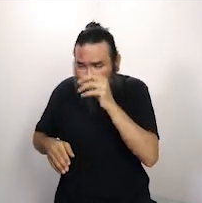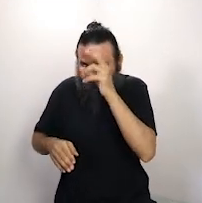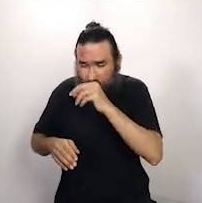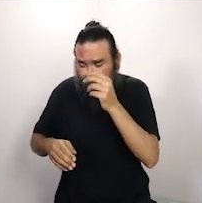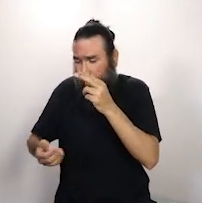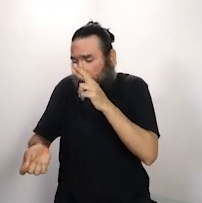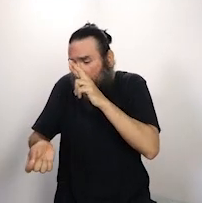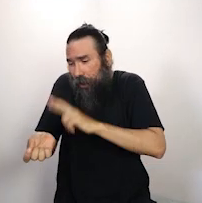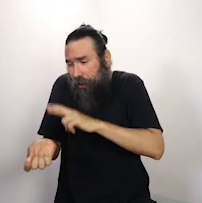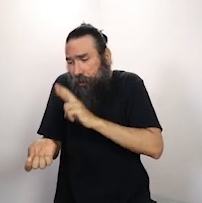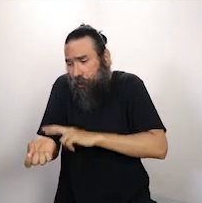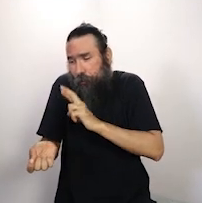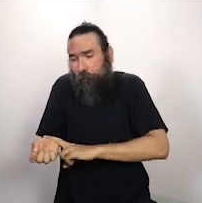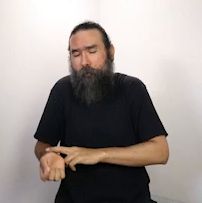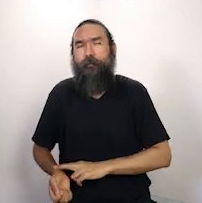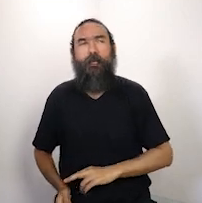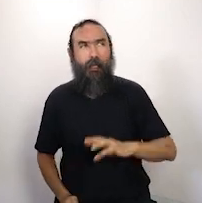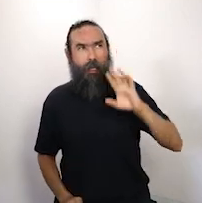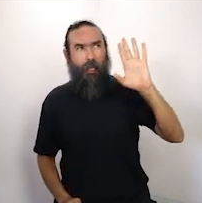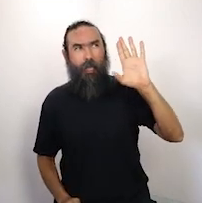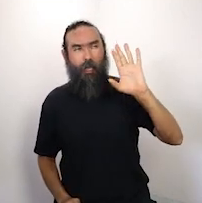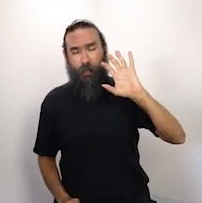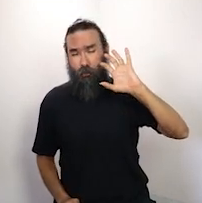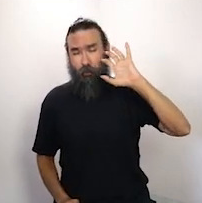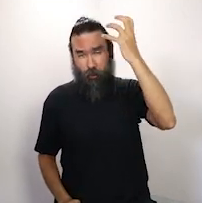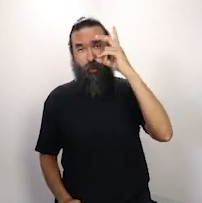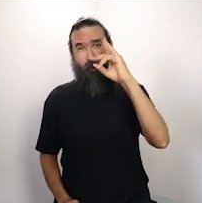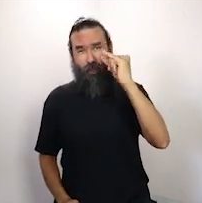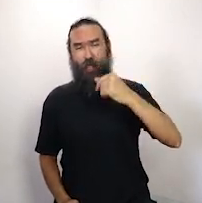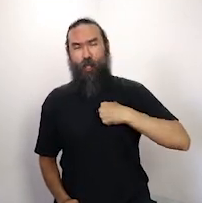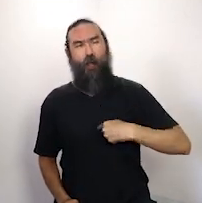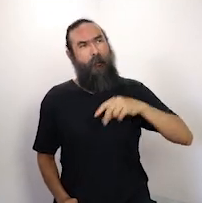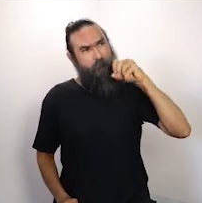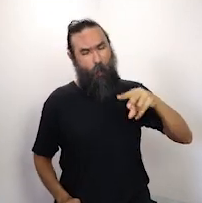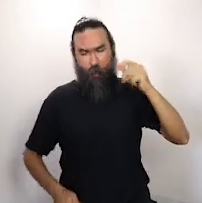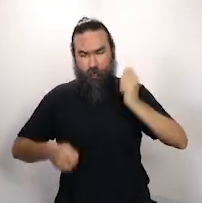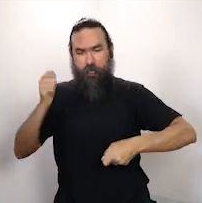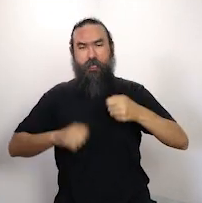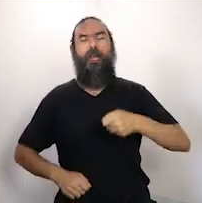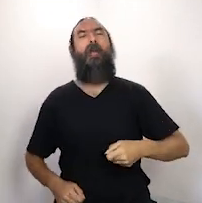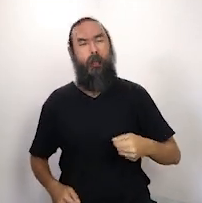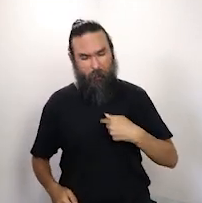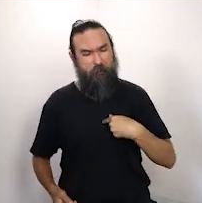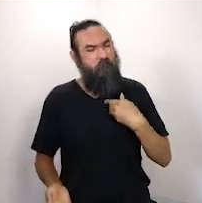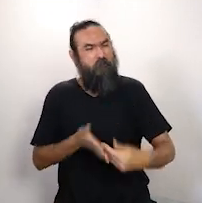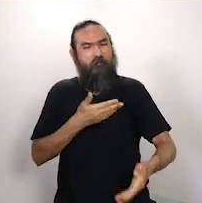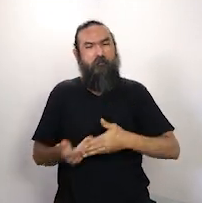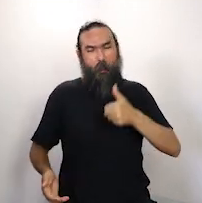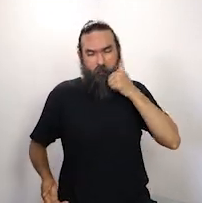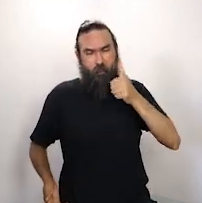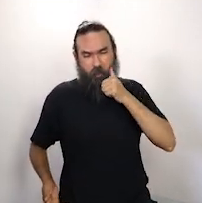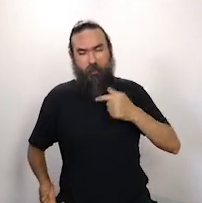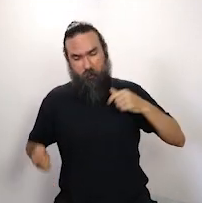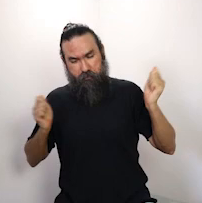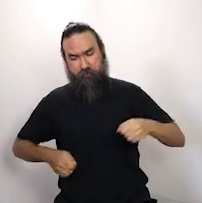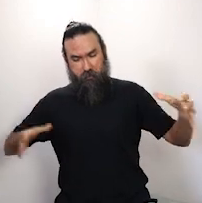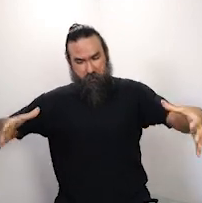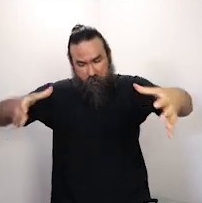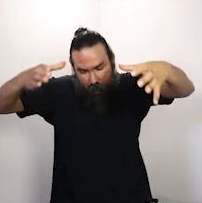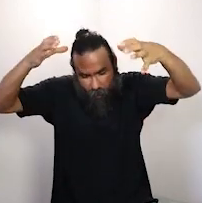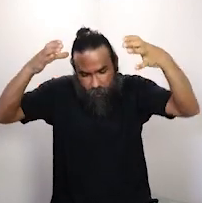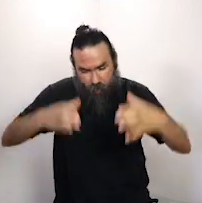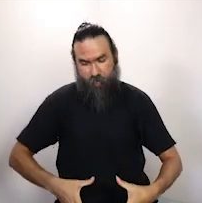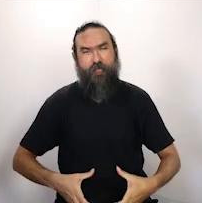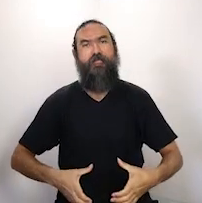ritmos. Falava, um dia eu vou bater esses tambores, por isso que eu meto os tambores no meio das pernas.